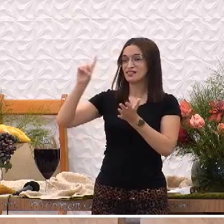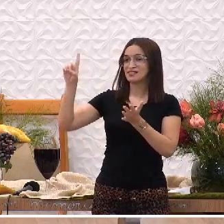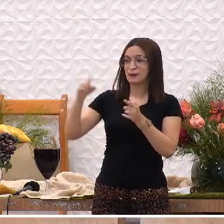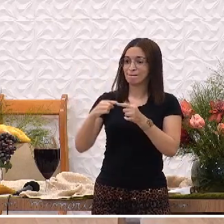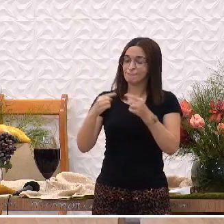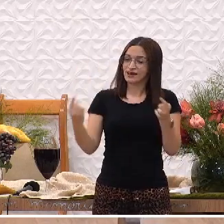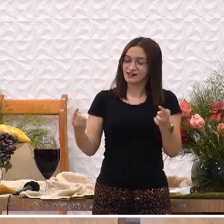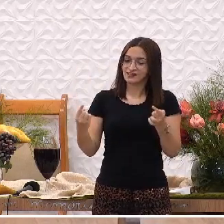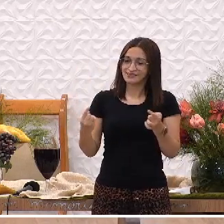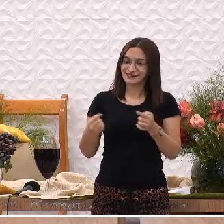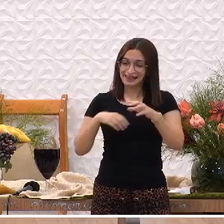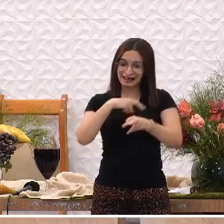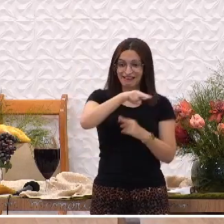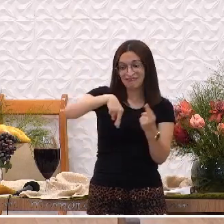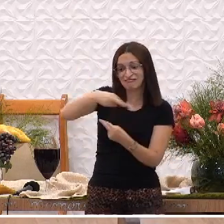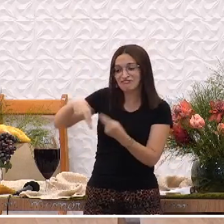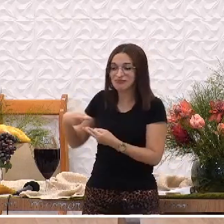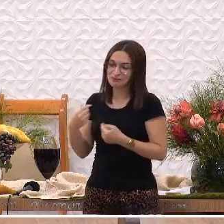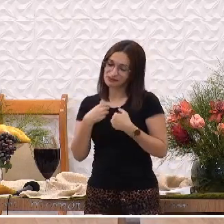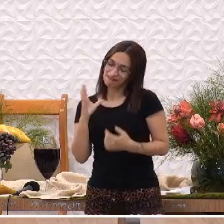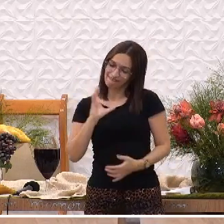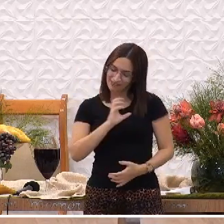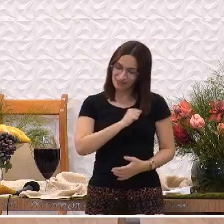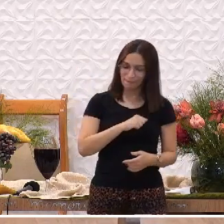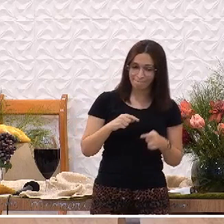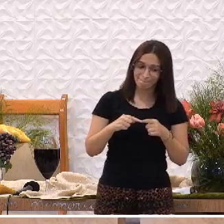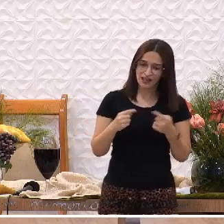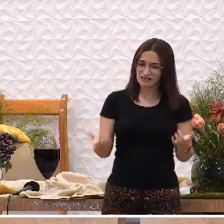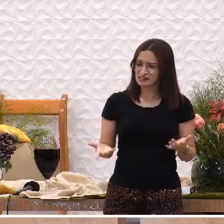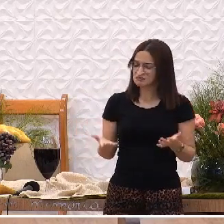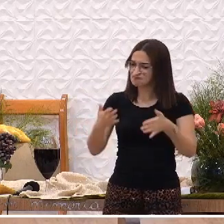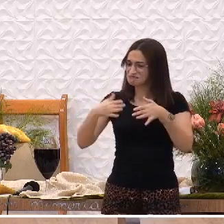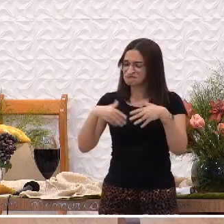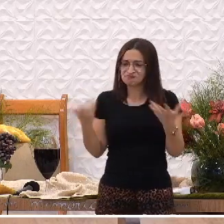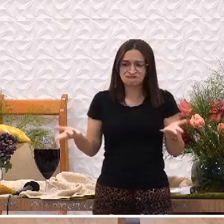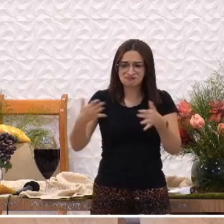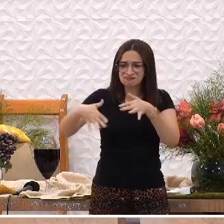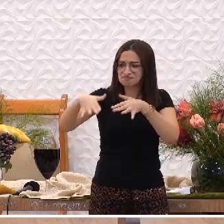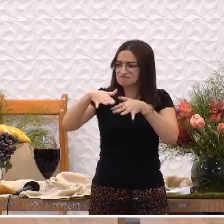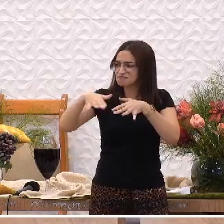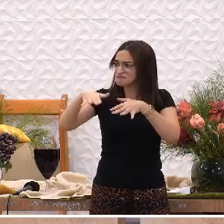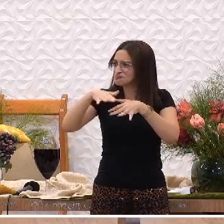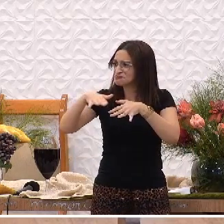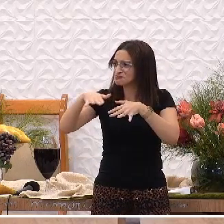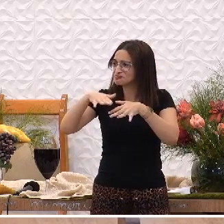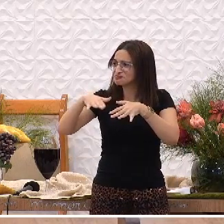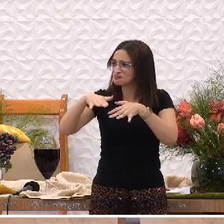respostas assim seriam um pouco injustas com outras denominações e outros grupos que também amam a palavra de Deus e